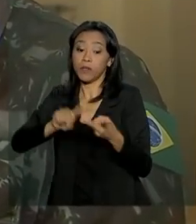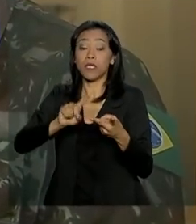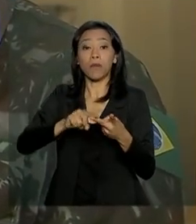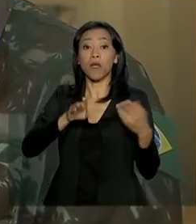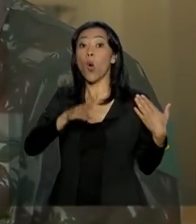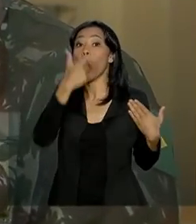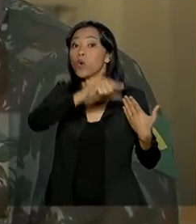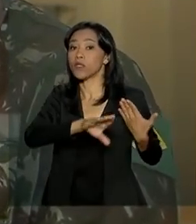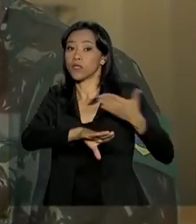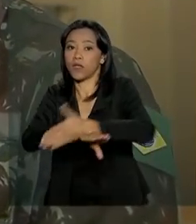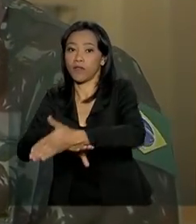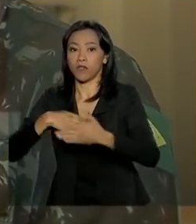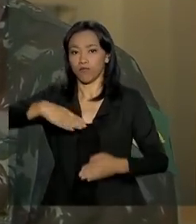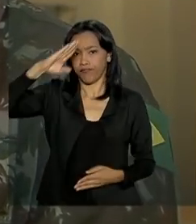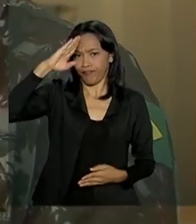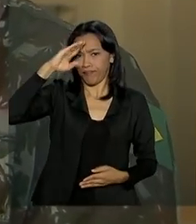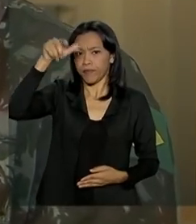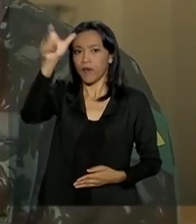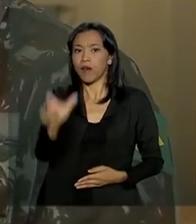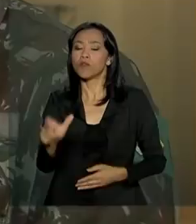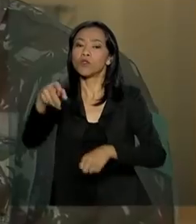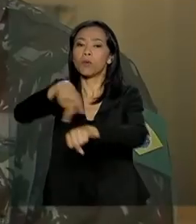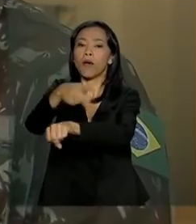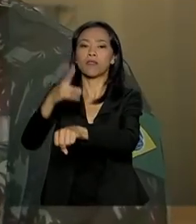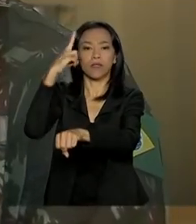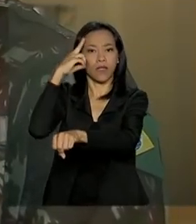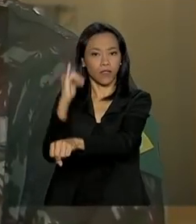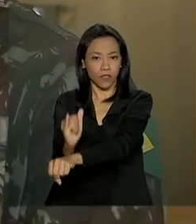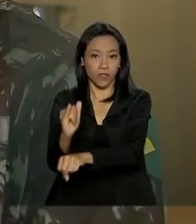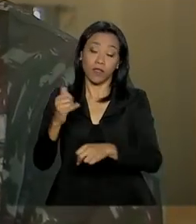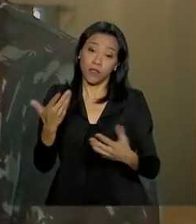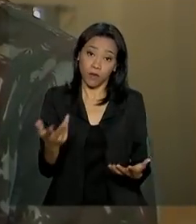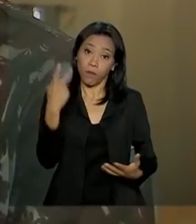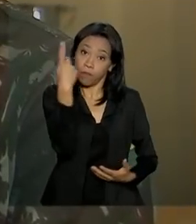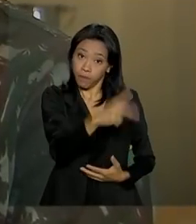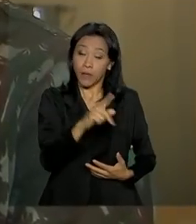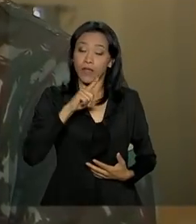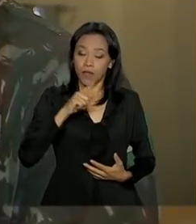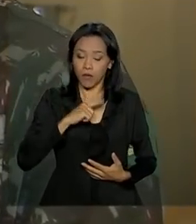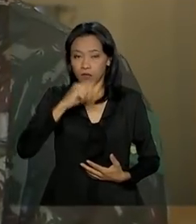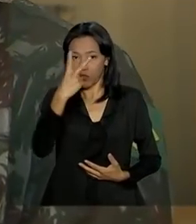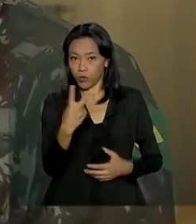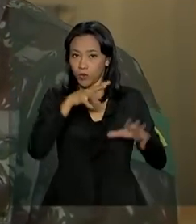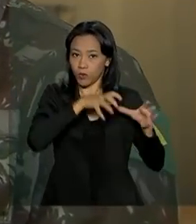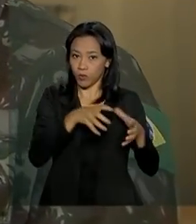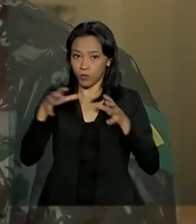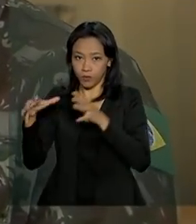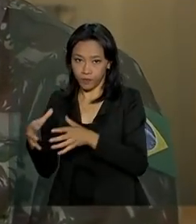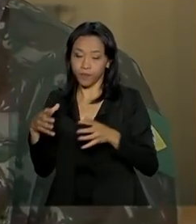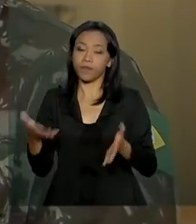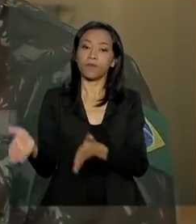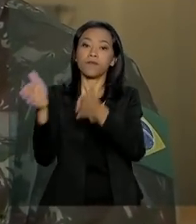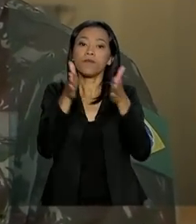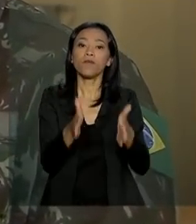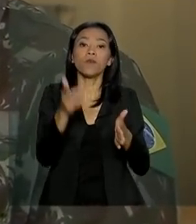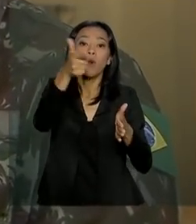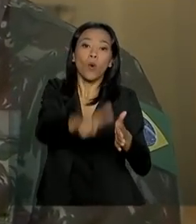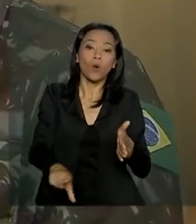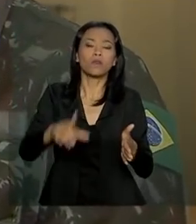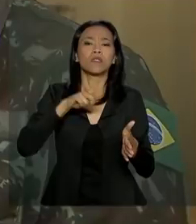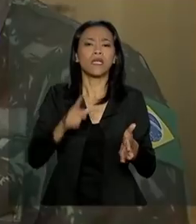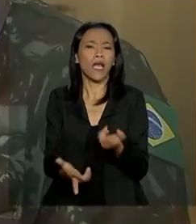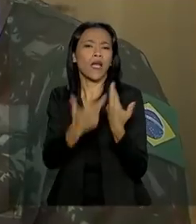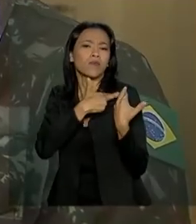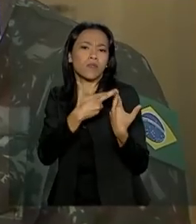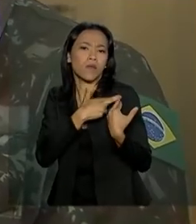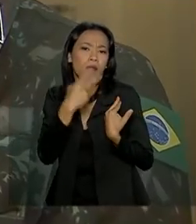além de tradição, a nossa unidade também preza pela operacionalidade. Então, temos esses dois vieses. Completa-se ainda a nossa